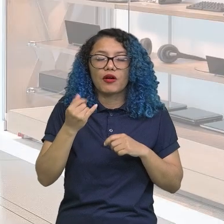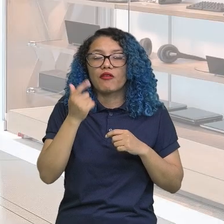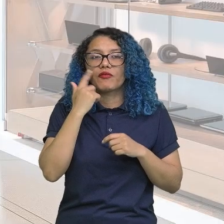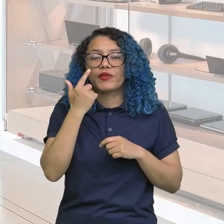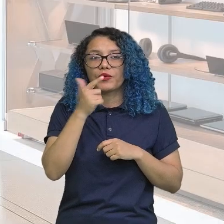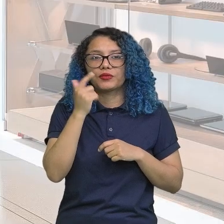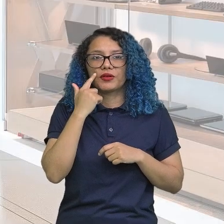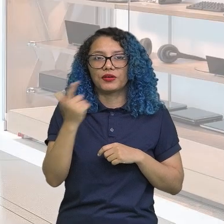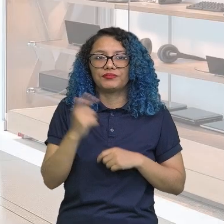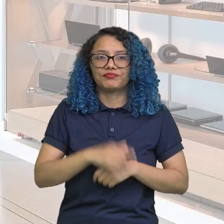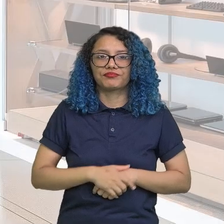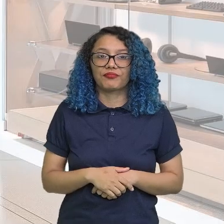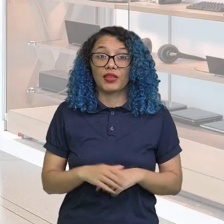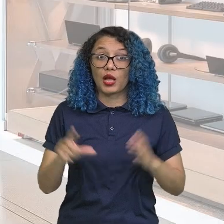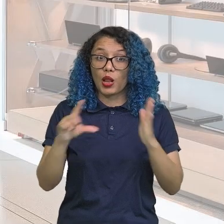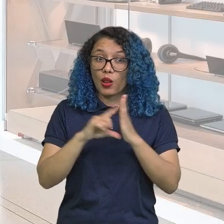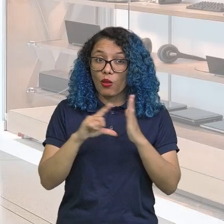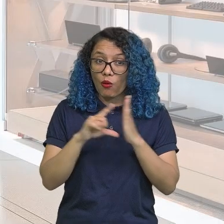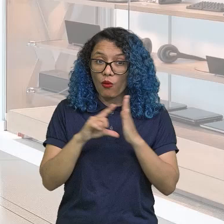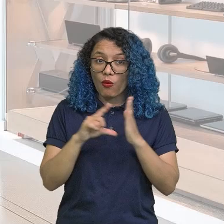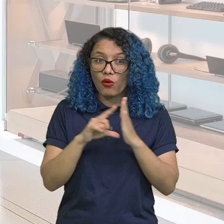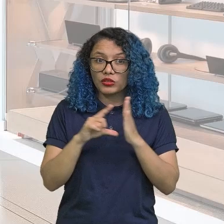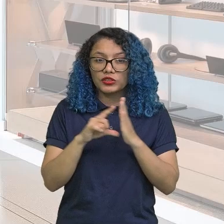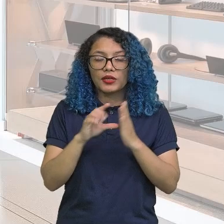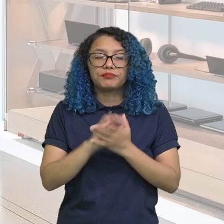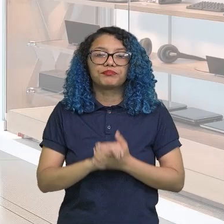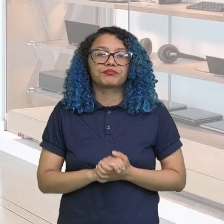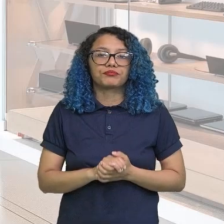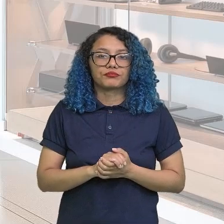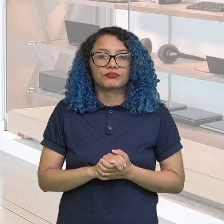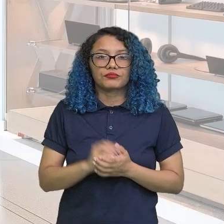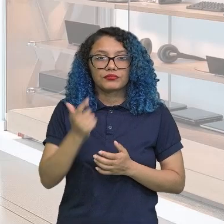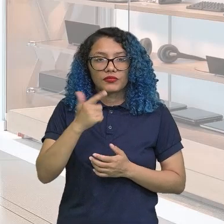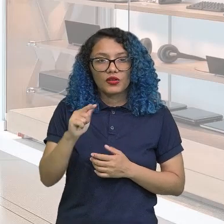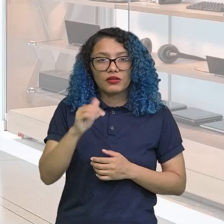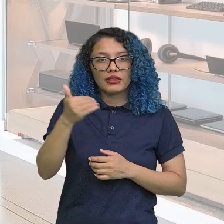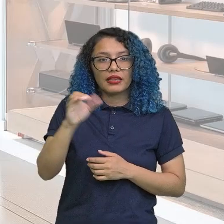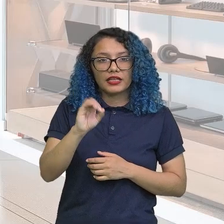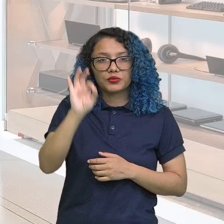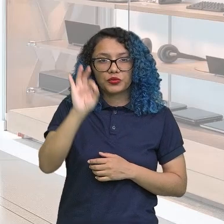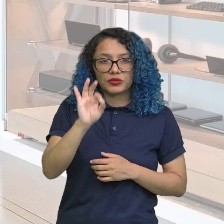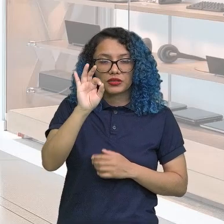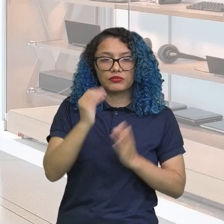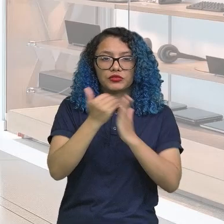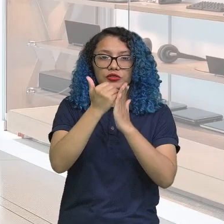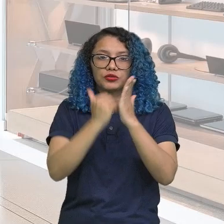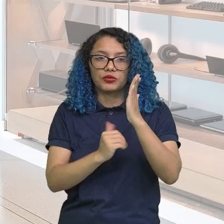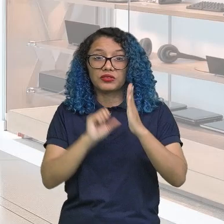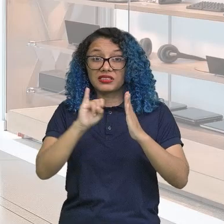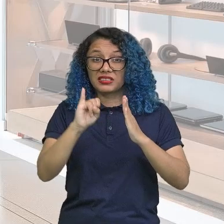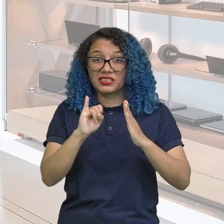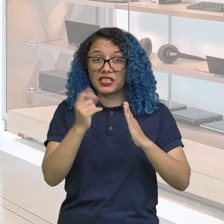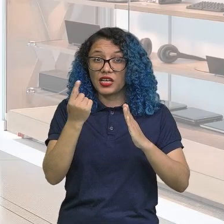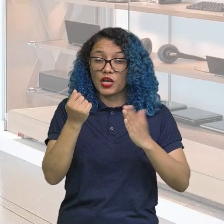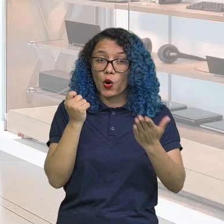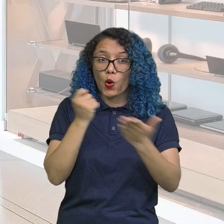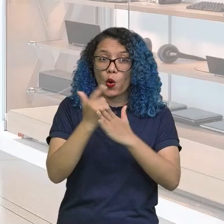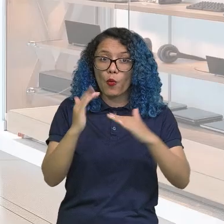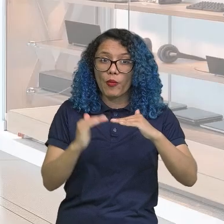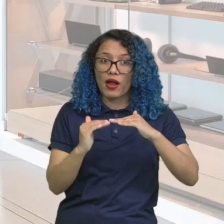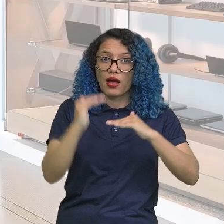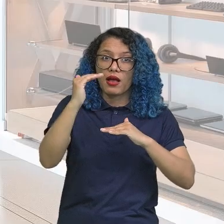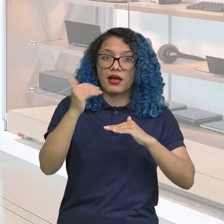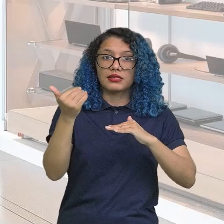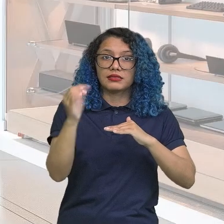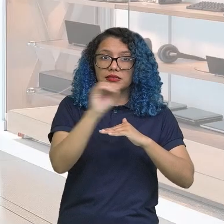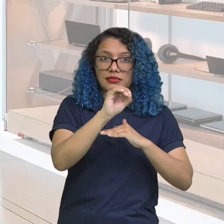Opa, loja de departamentos. 10% de desconto acima de R$100 e 20% de desconto acima de